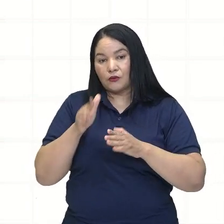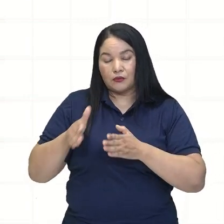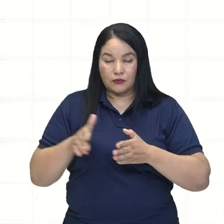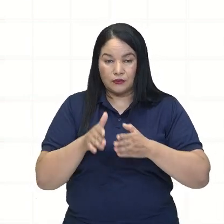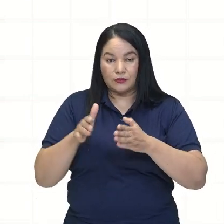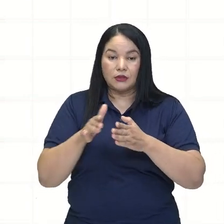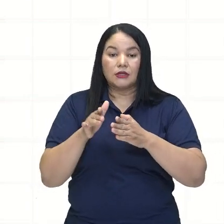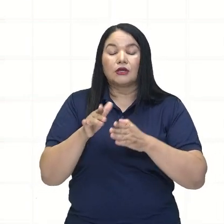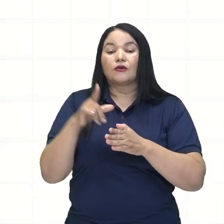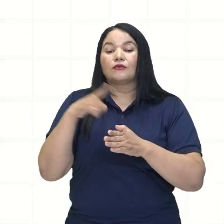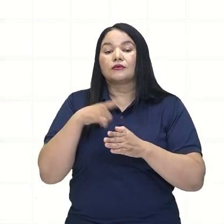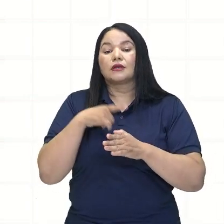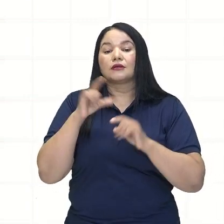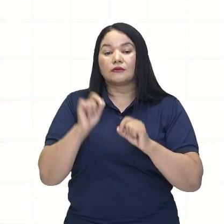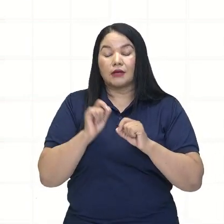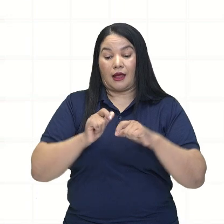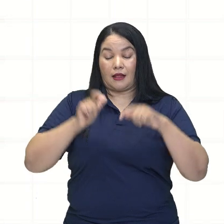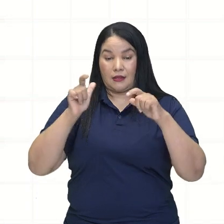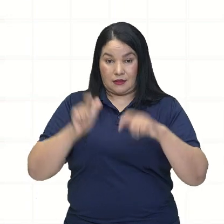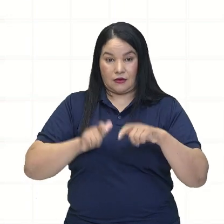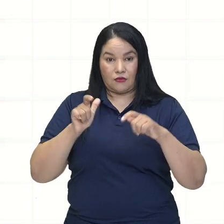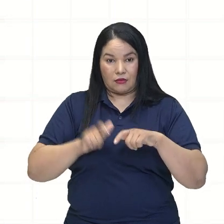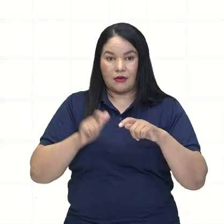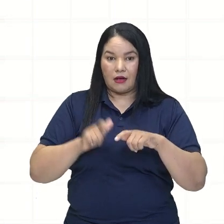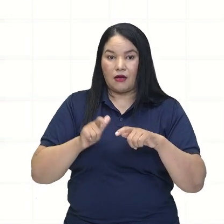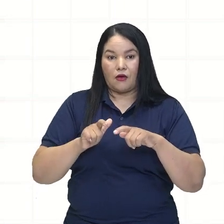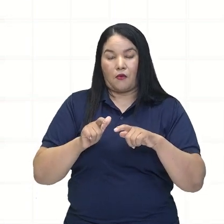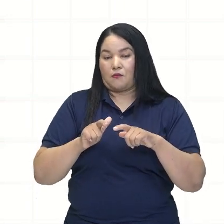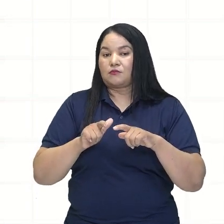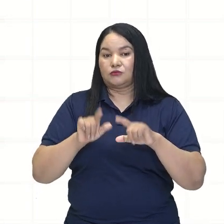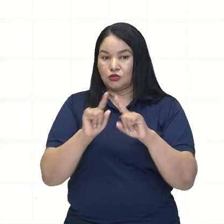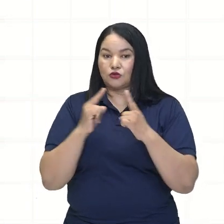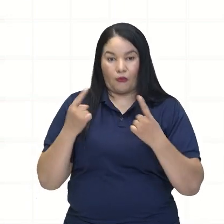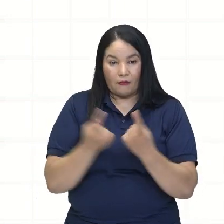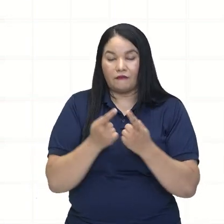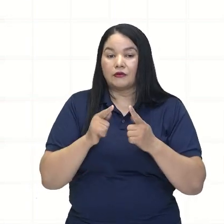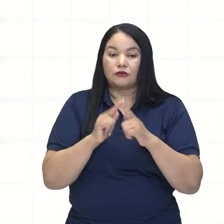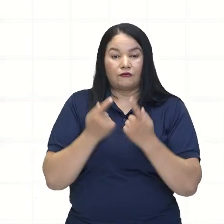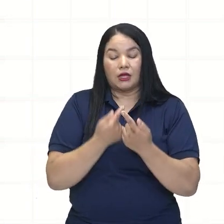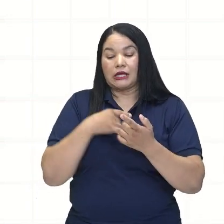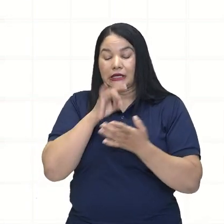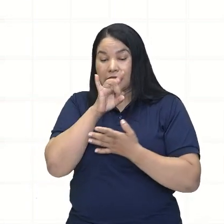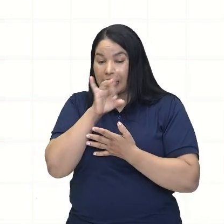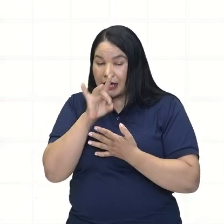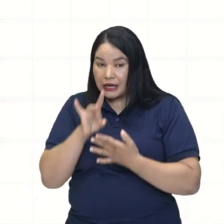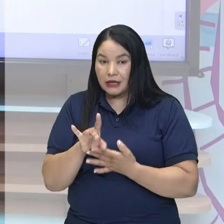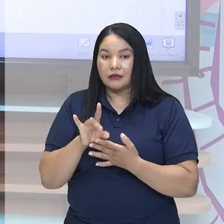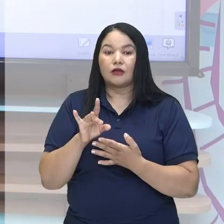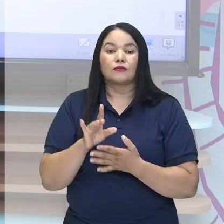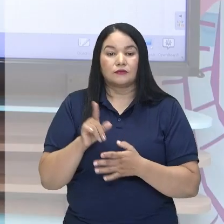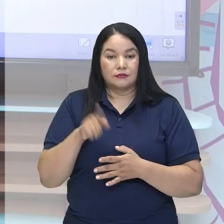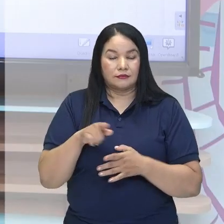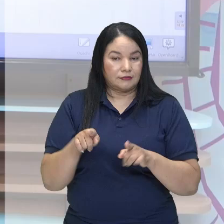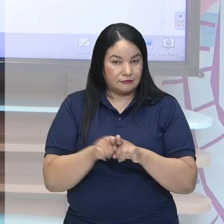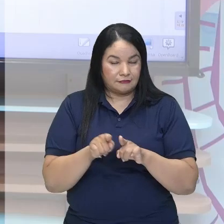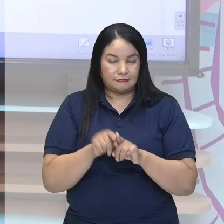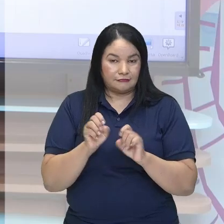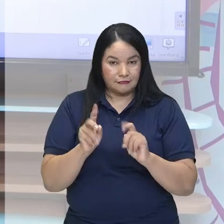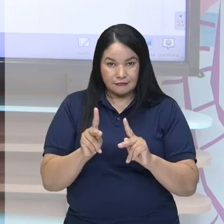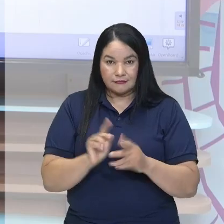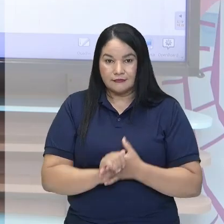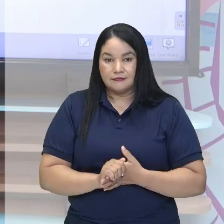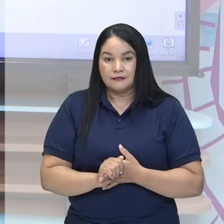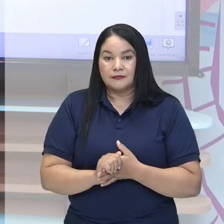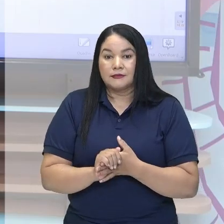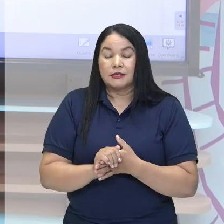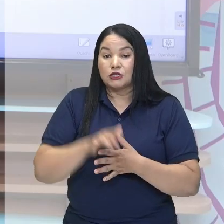gente tem a localização geográfica de cada uma dessas bacias hidrográficas, tá bom? No geral, a gente